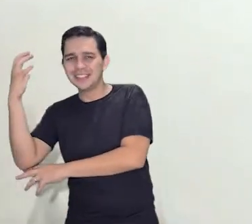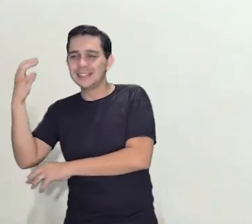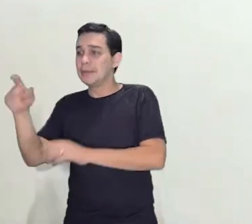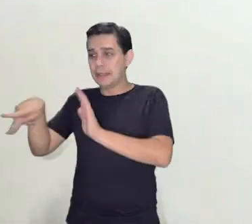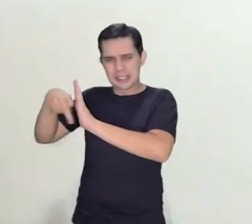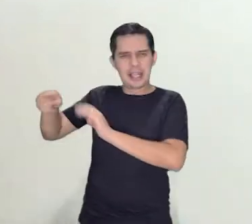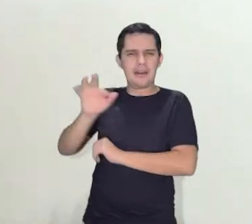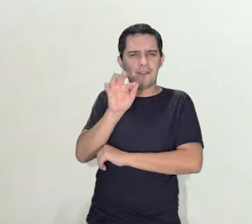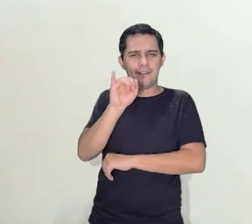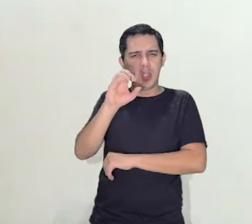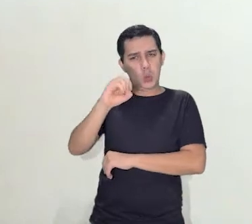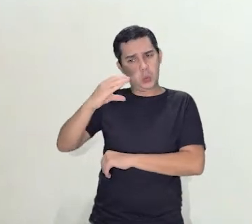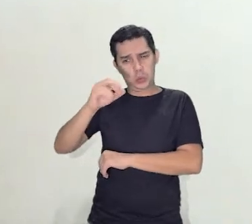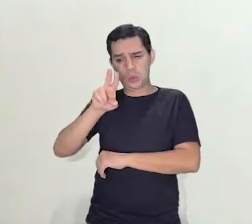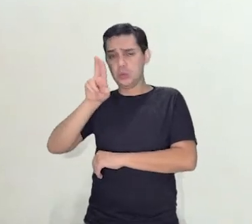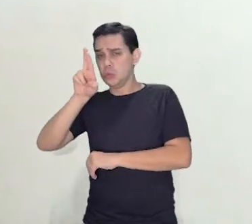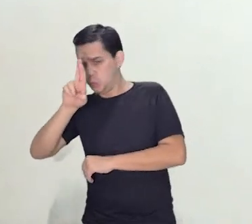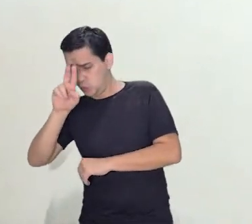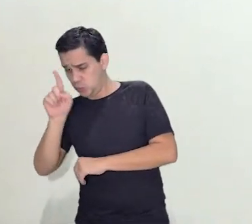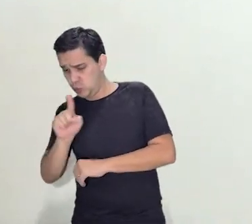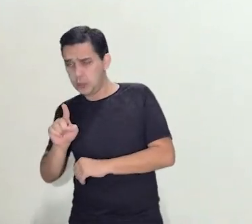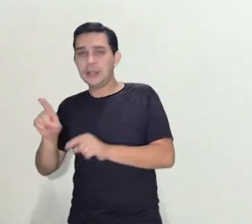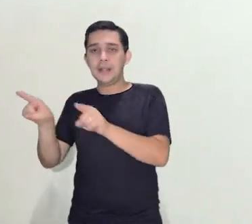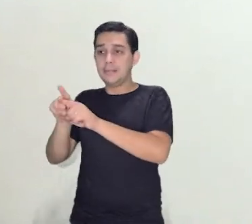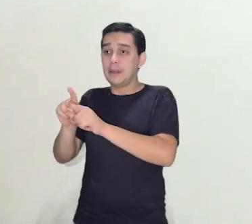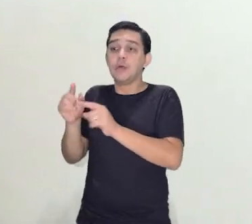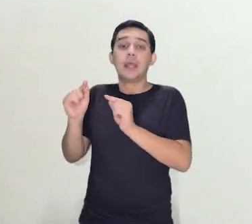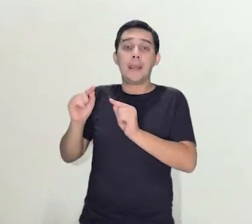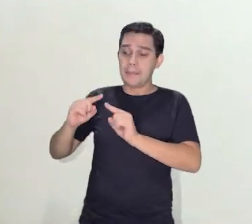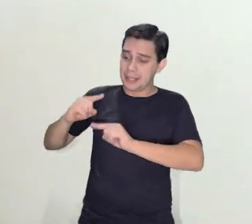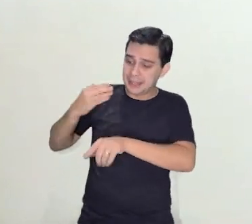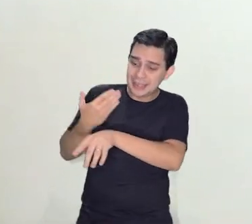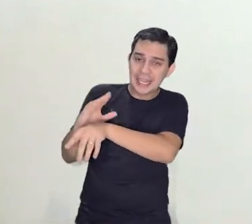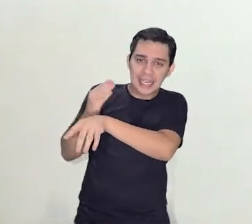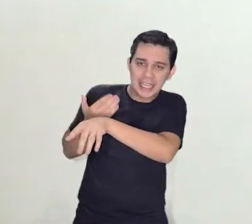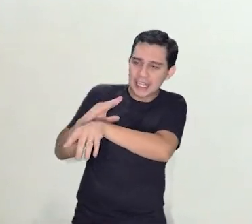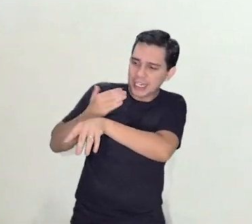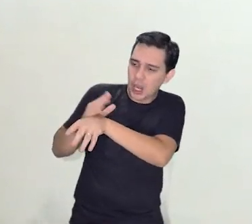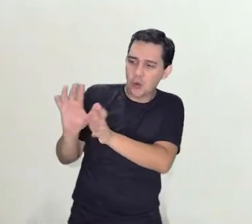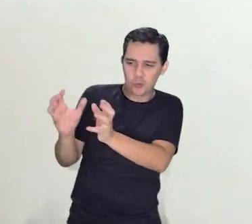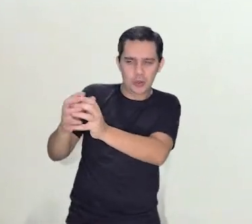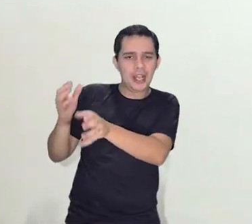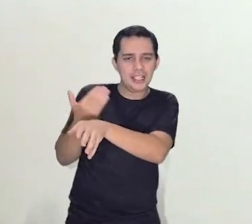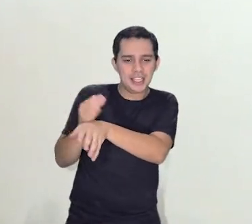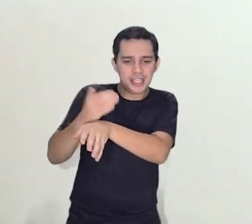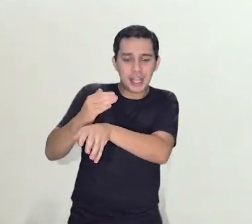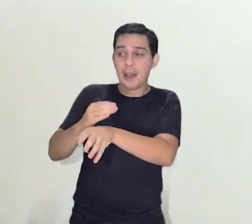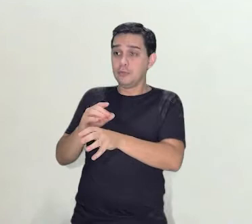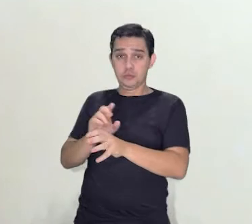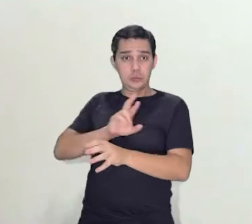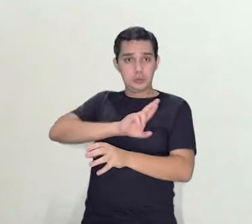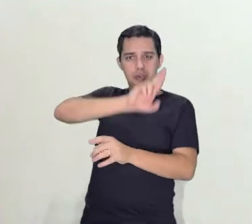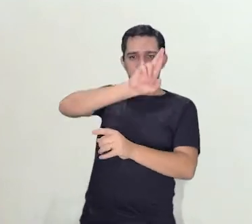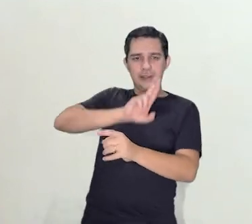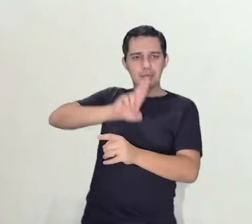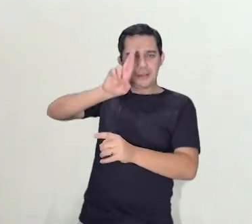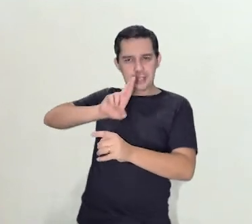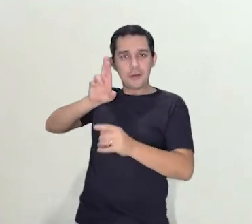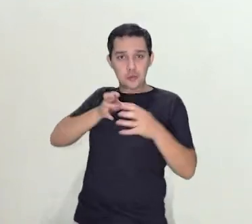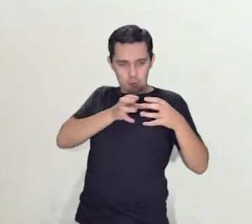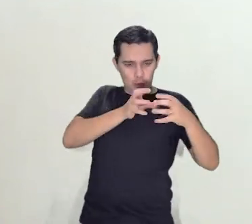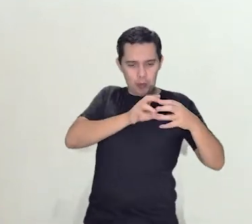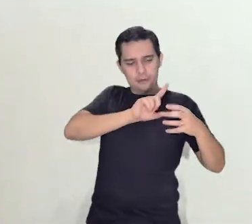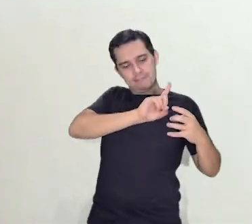Fiocruz, para o desenvolvimento de uma oficina de capacitação para os representantes desse grupo de trabalho